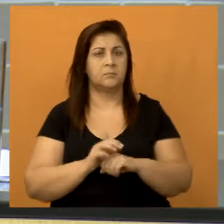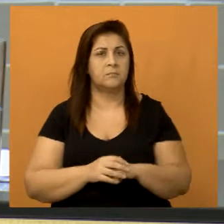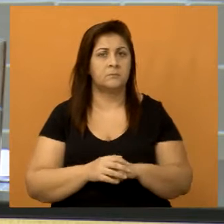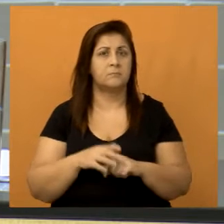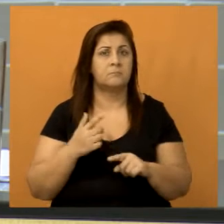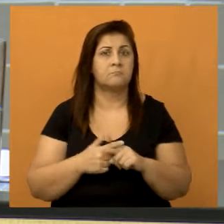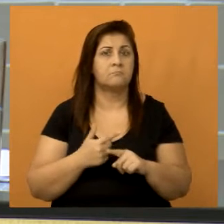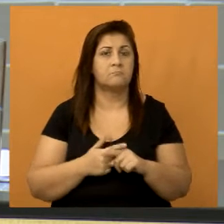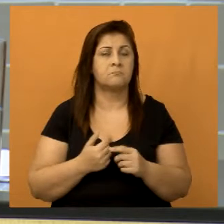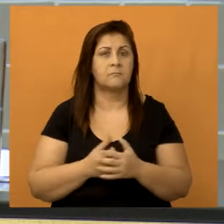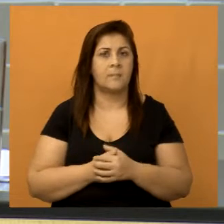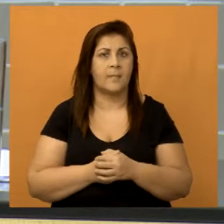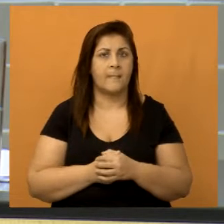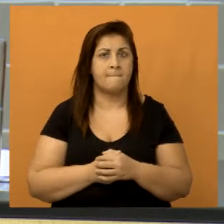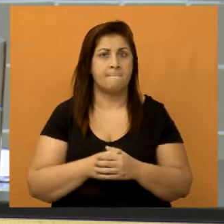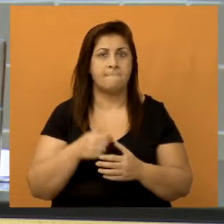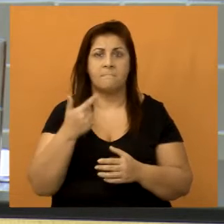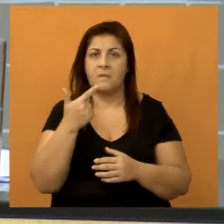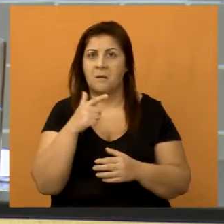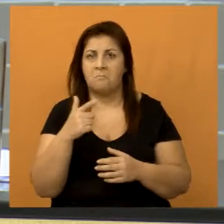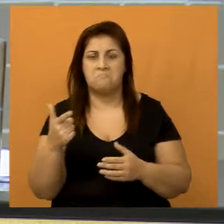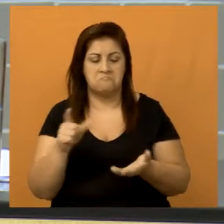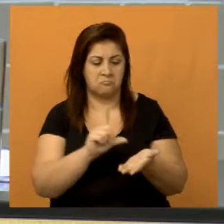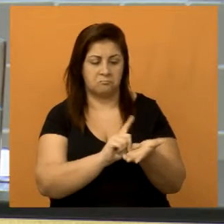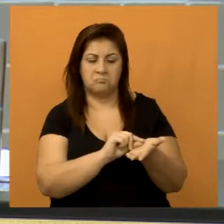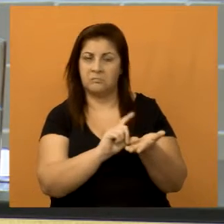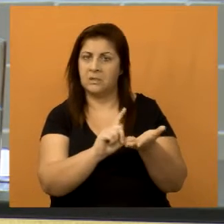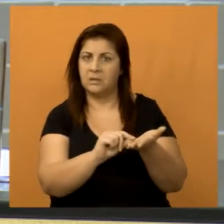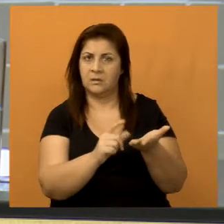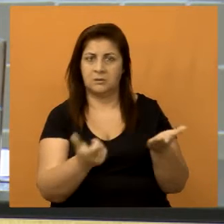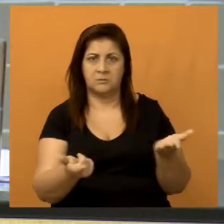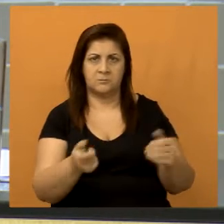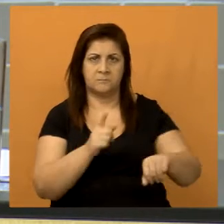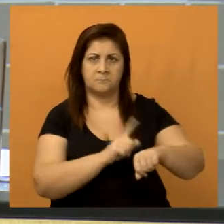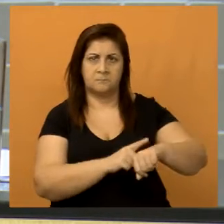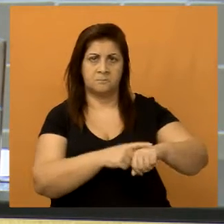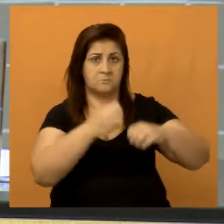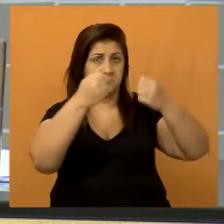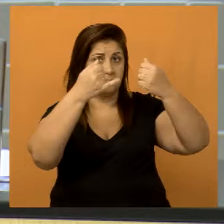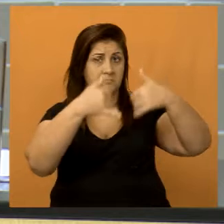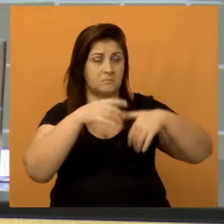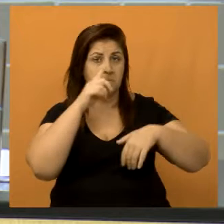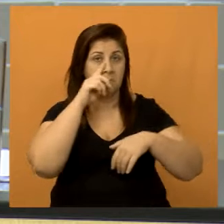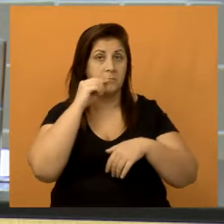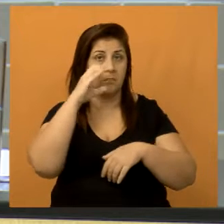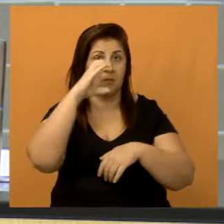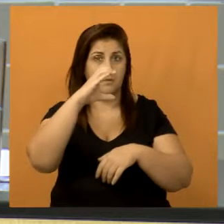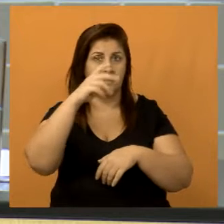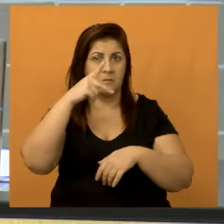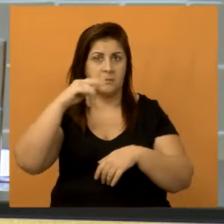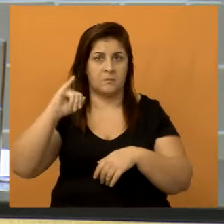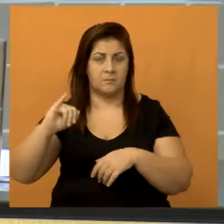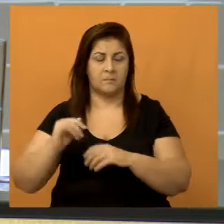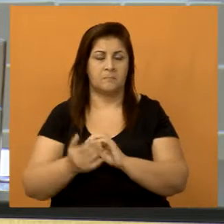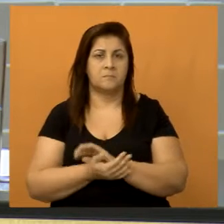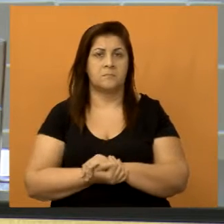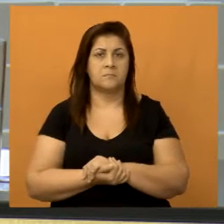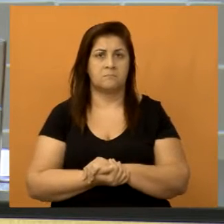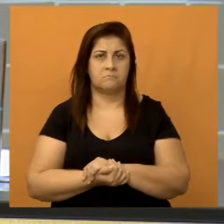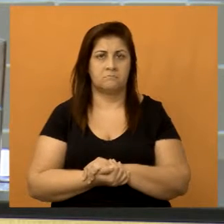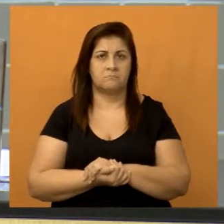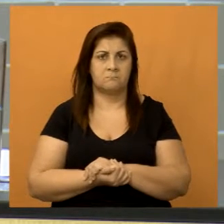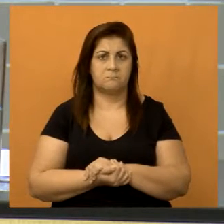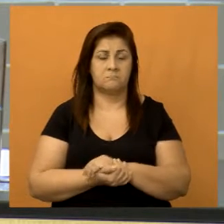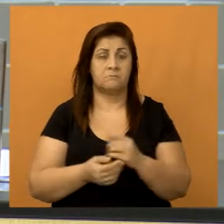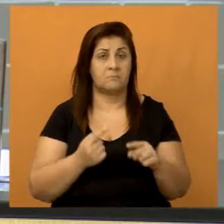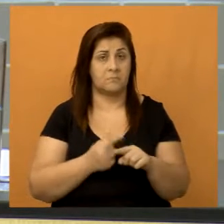em nenhum artigo do regimento interno tempo para que se realize uma CPI, tendo em vista que é